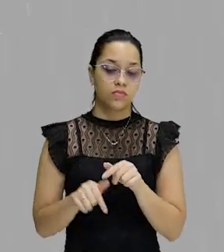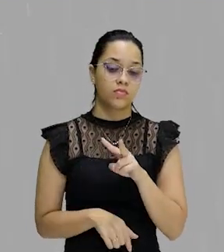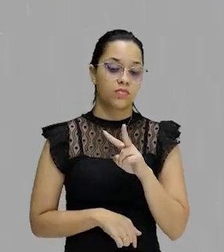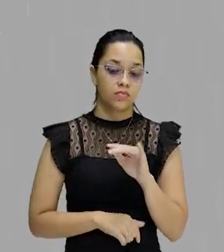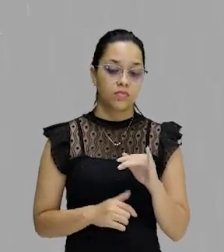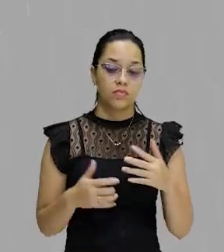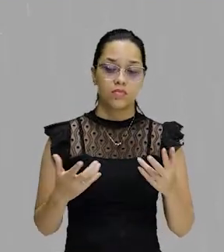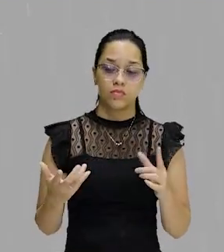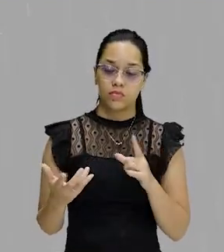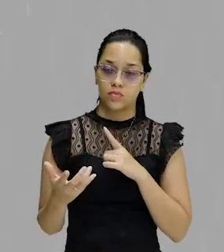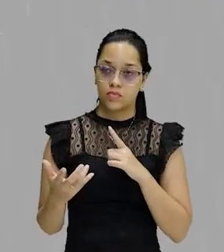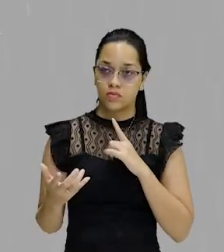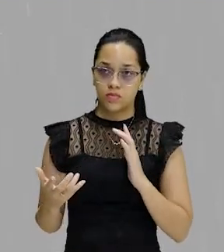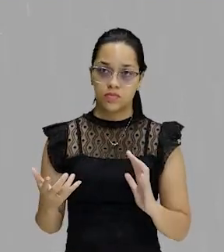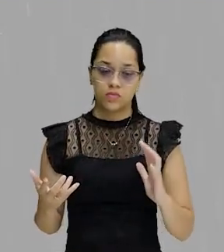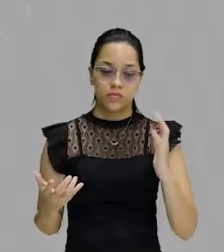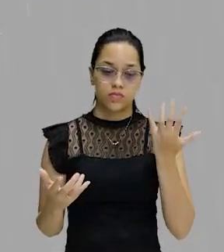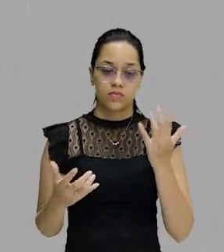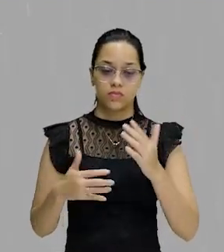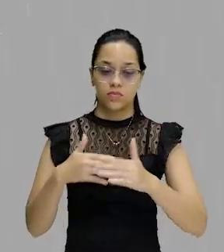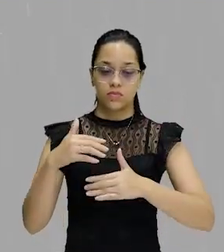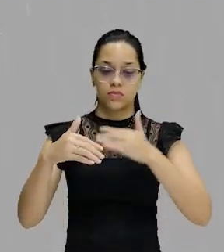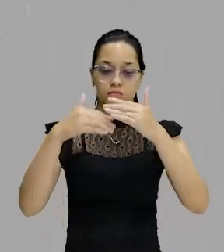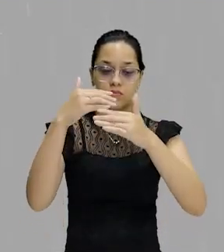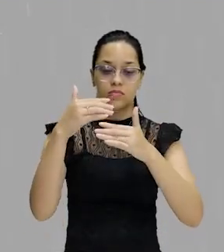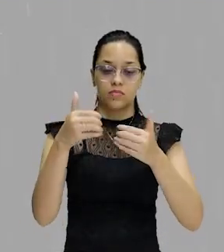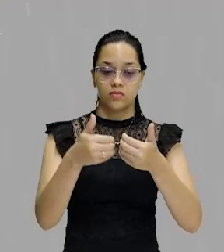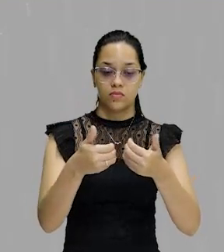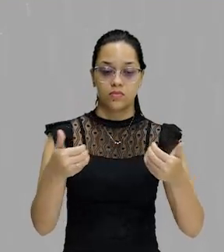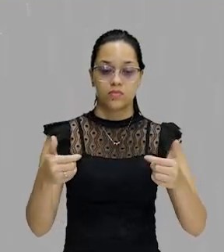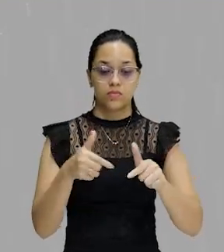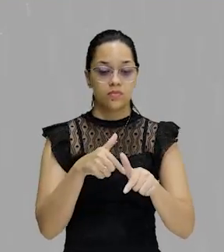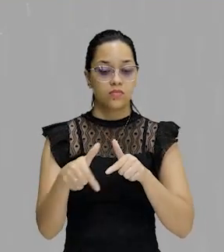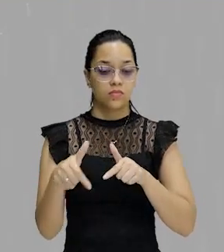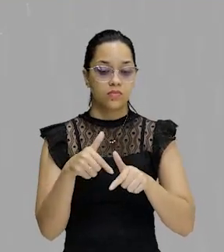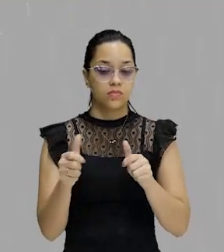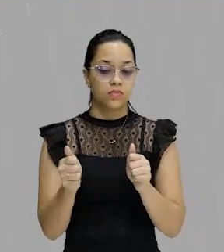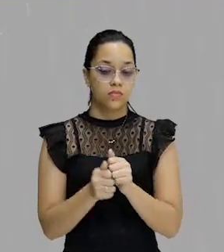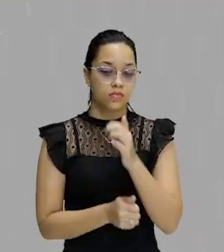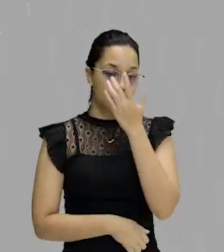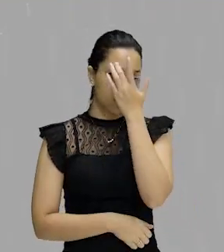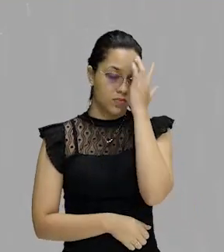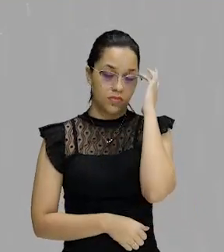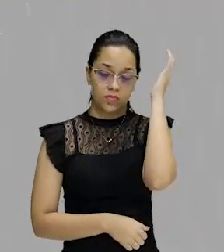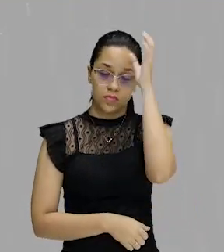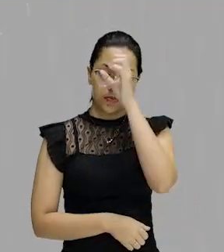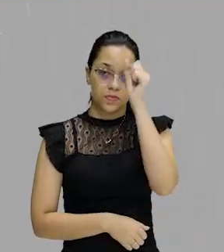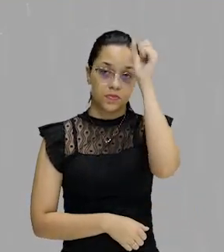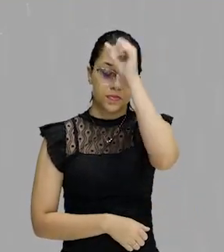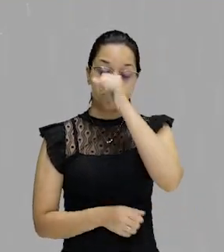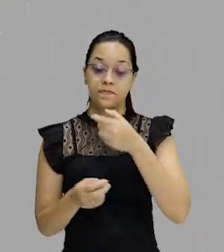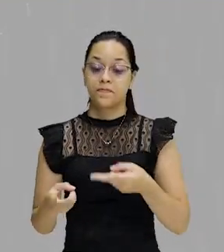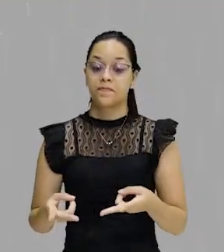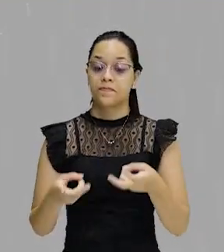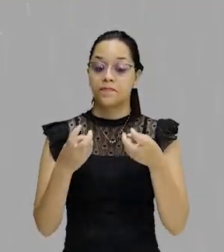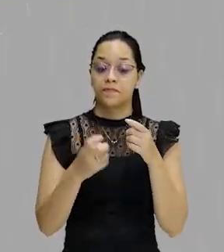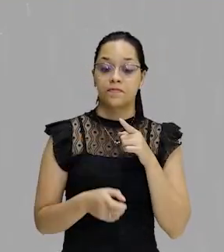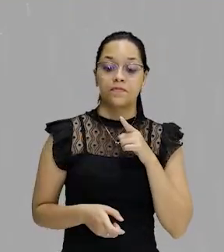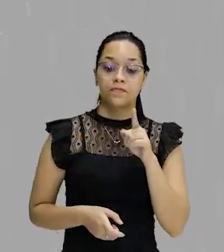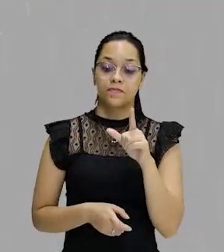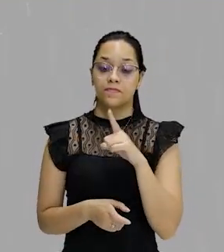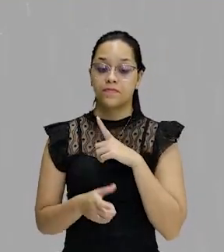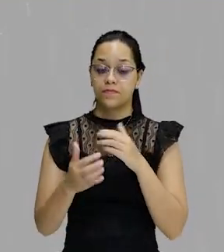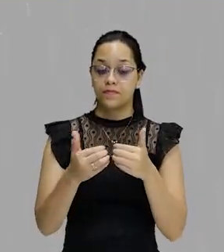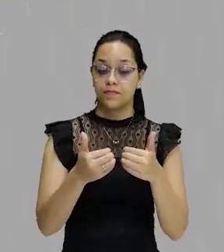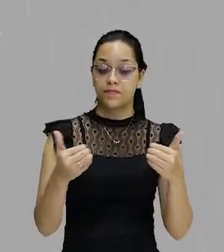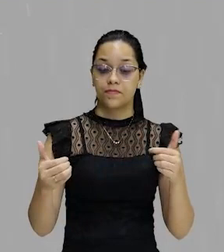vão realizar um processo de divisão do trabalho com seus aprendizes. Observe que quando você fala da